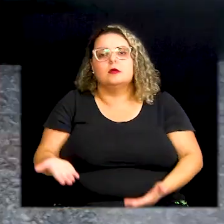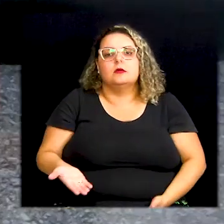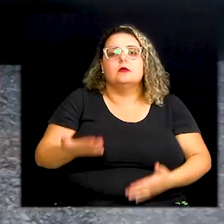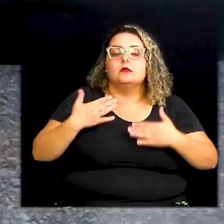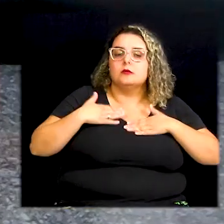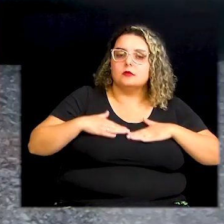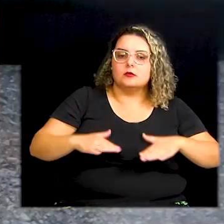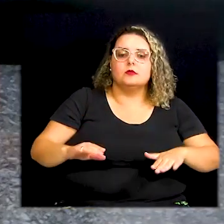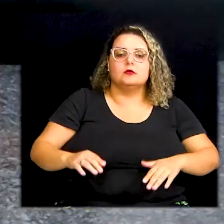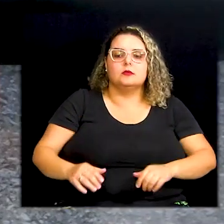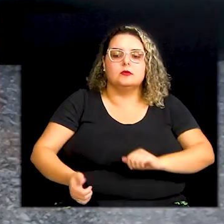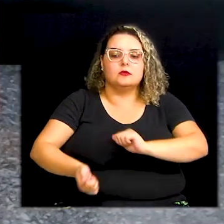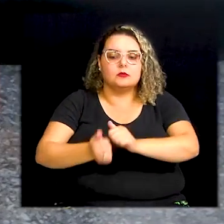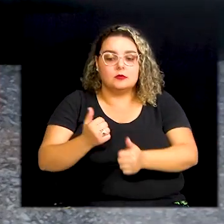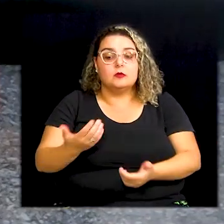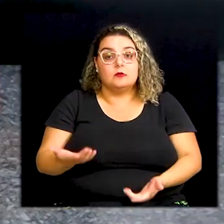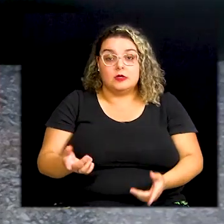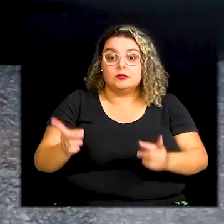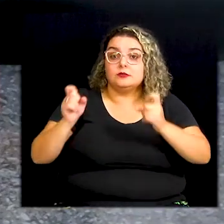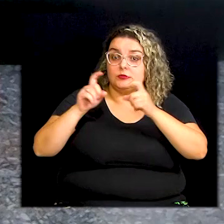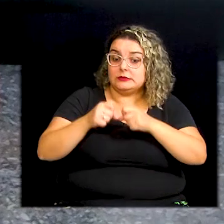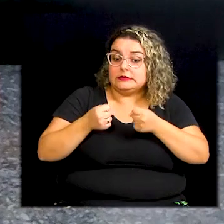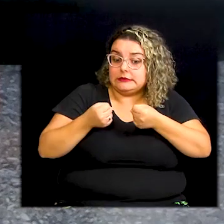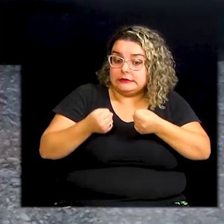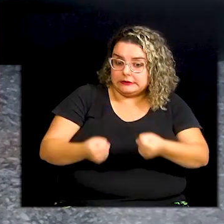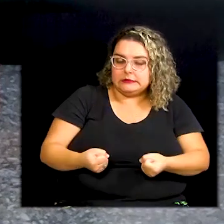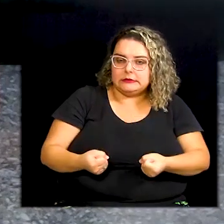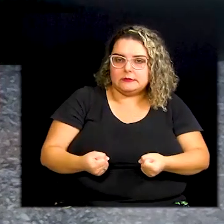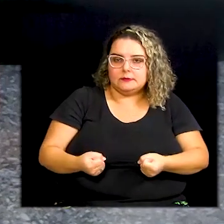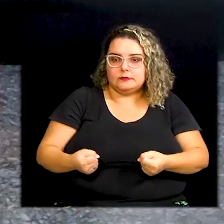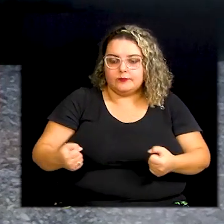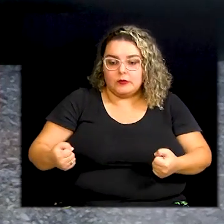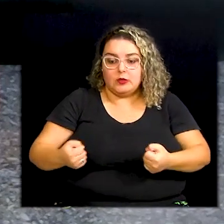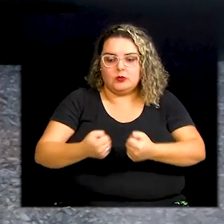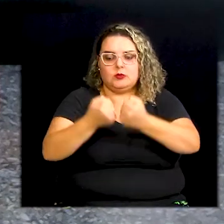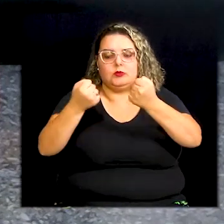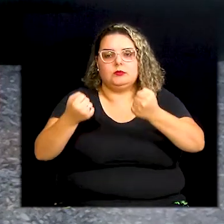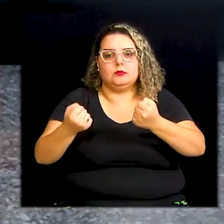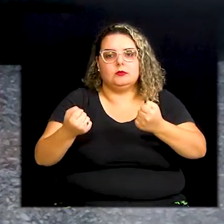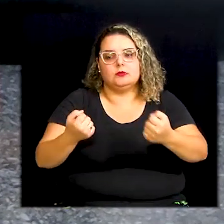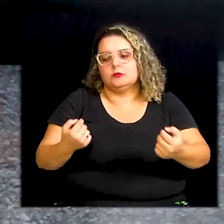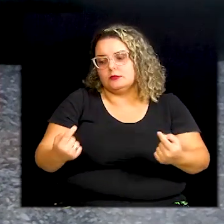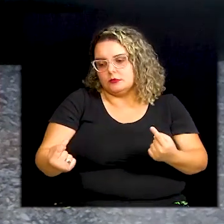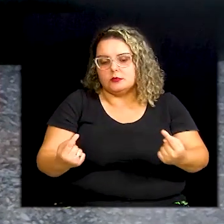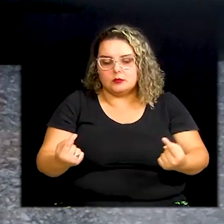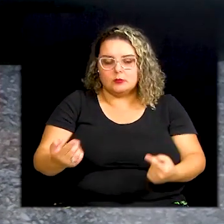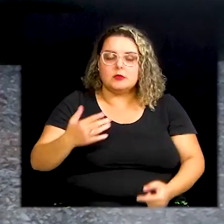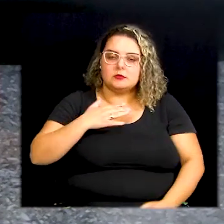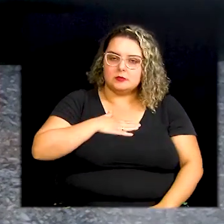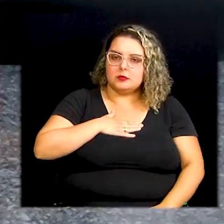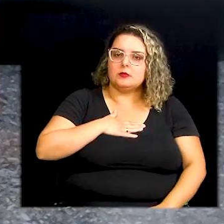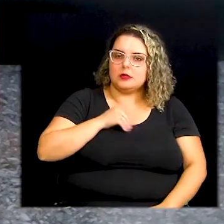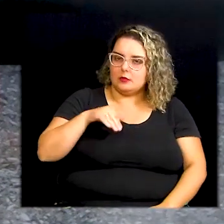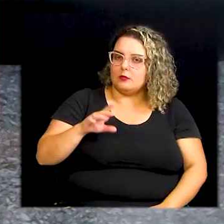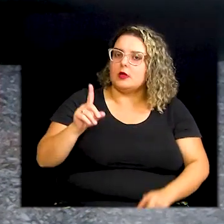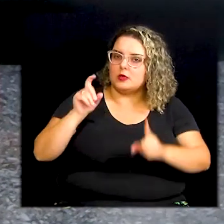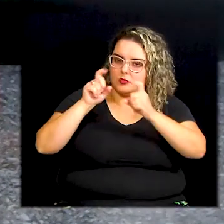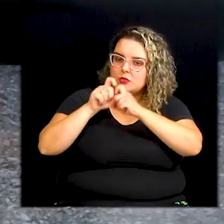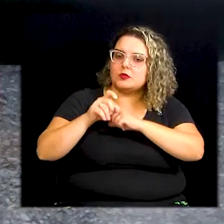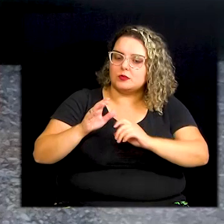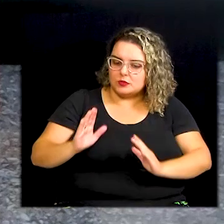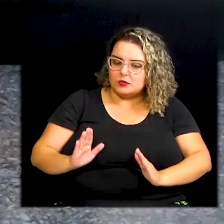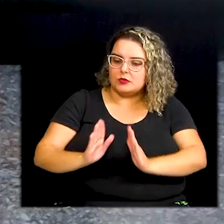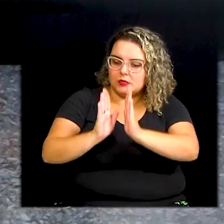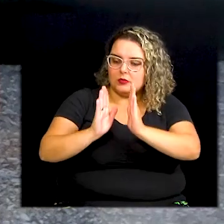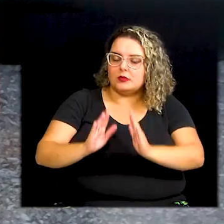fiquei tranquilo na hora que começou o jogo. Mas foi um jogo muito difícil, um jogo de muito embate, chance dos dois lados, mas para mim acho que foi a partida mais difícil assim